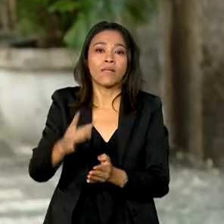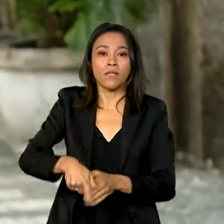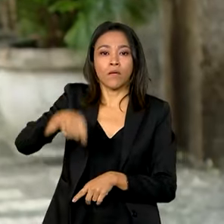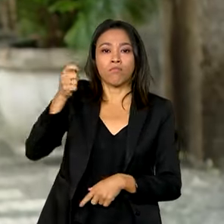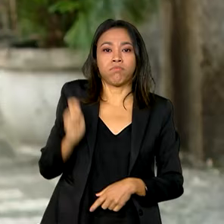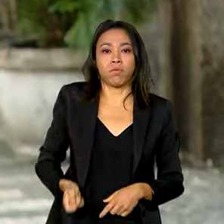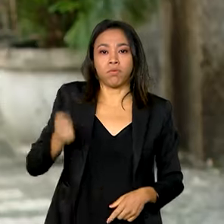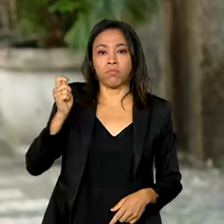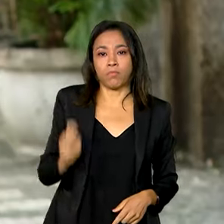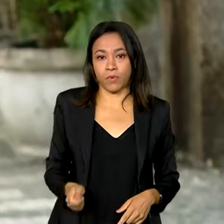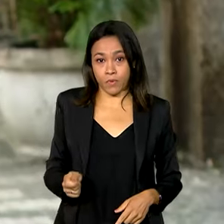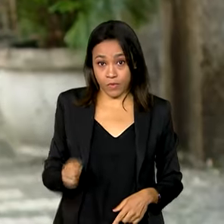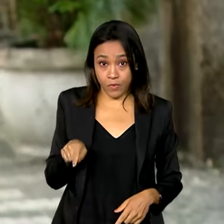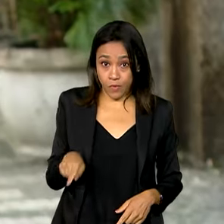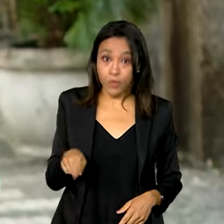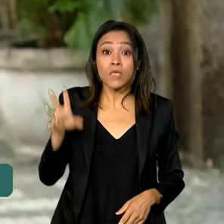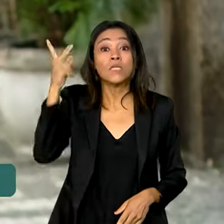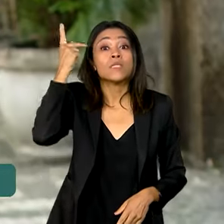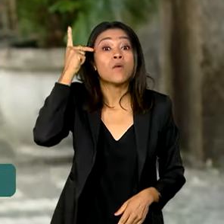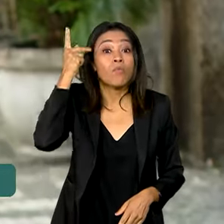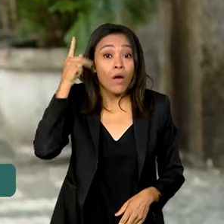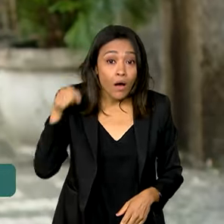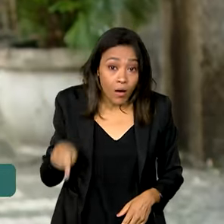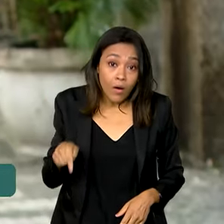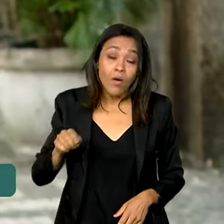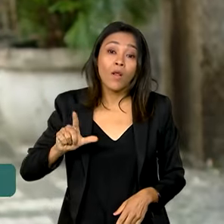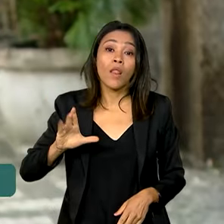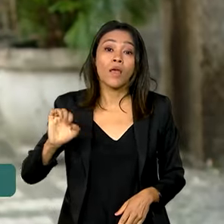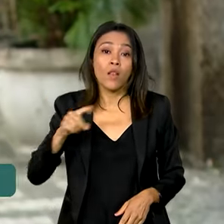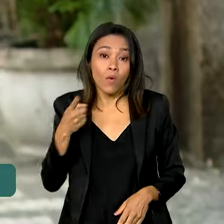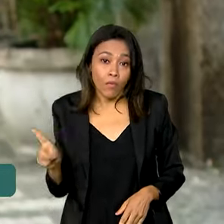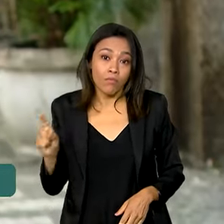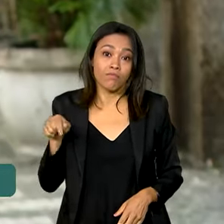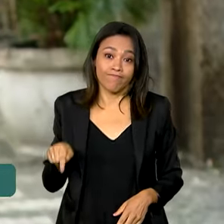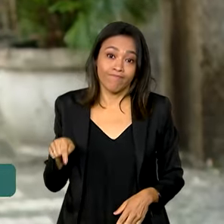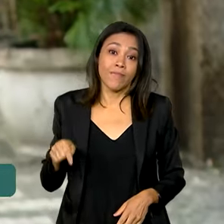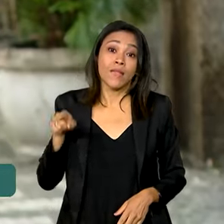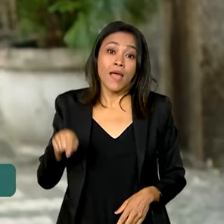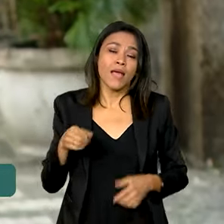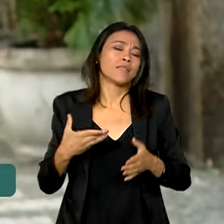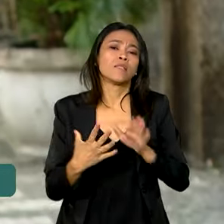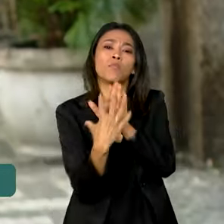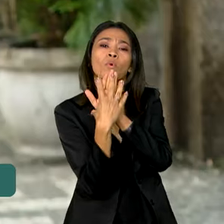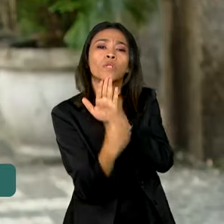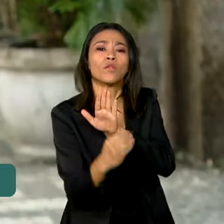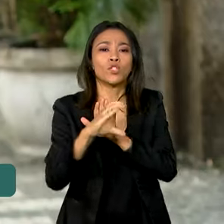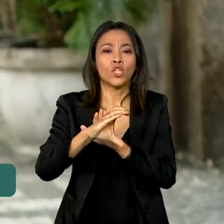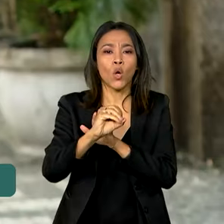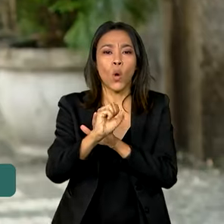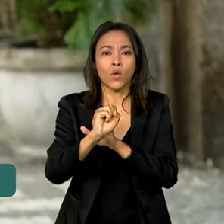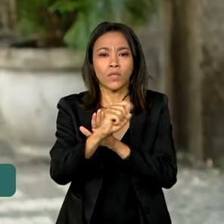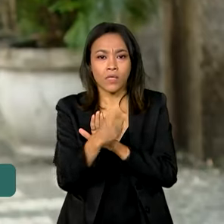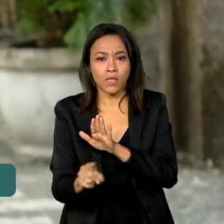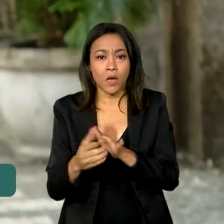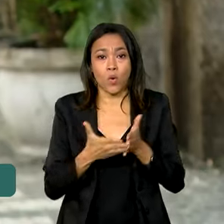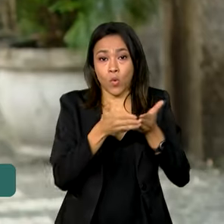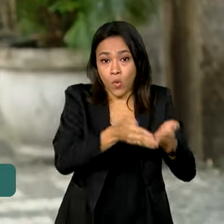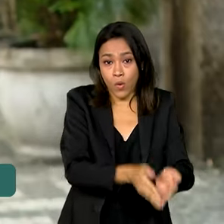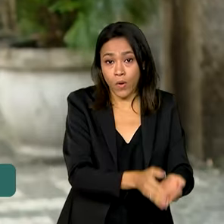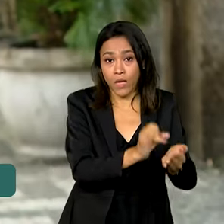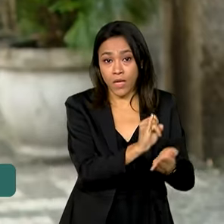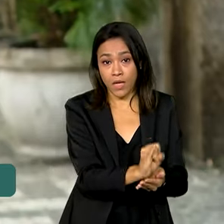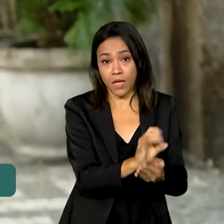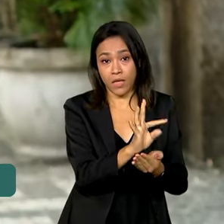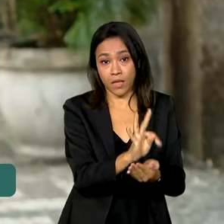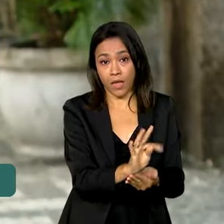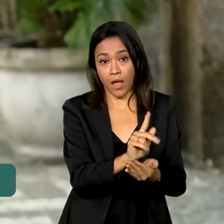de dezembro na Bolsa de Valores de São Paulo, AB3. Essas concessões serão dos portos de Itaguaí, aqui